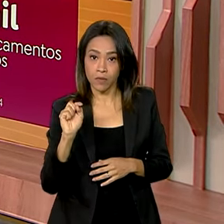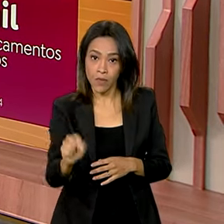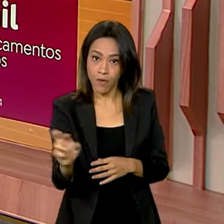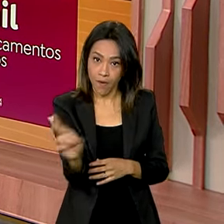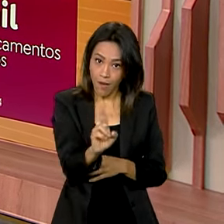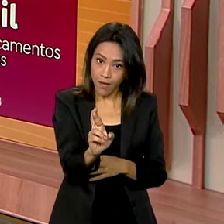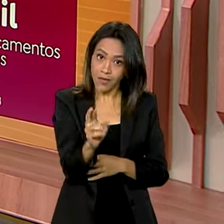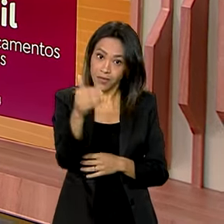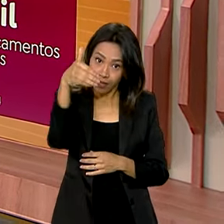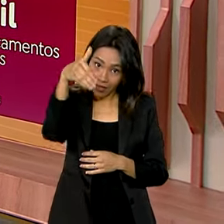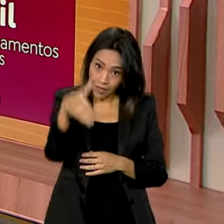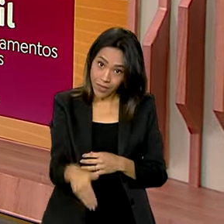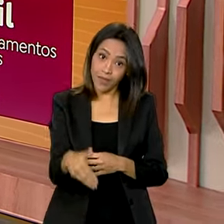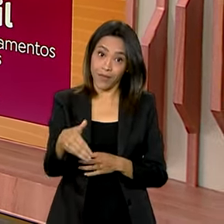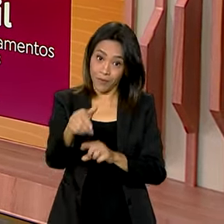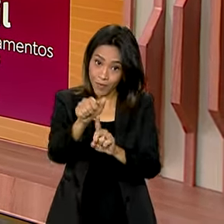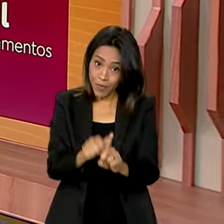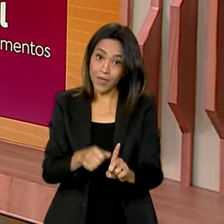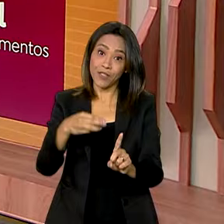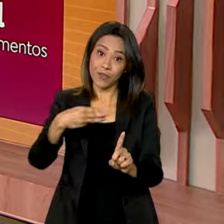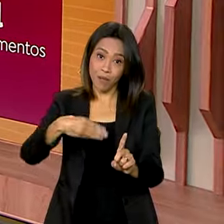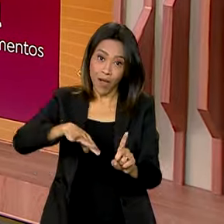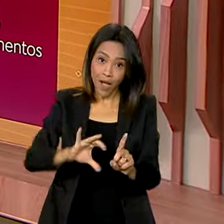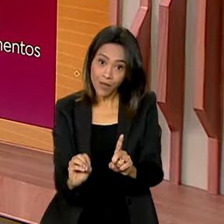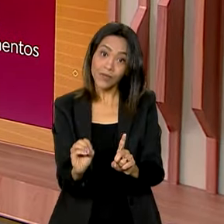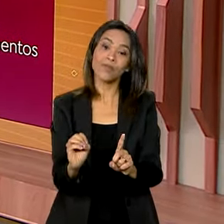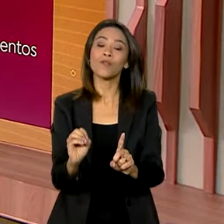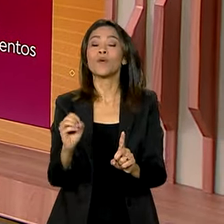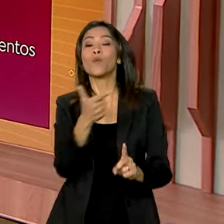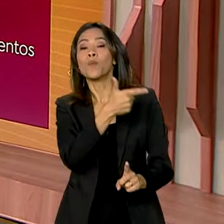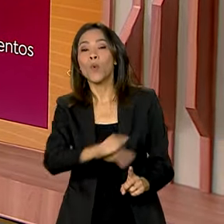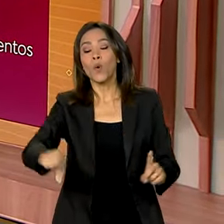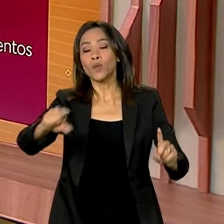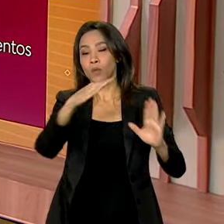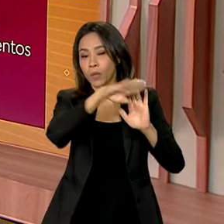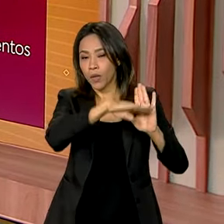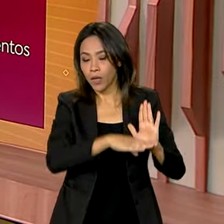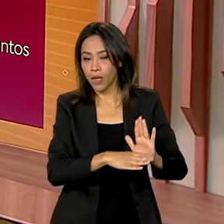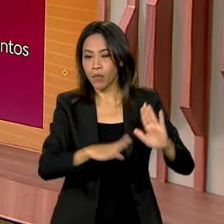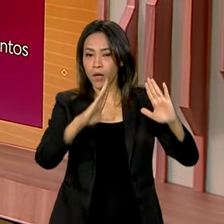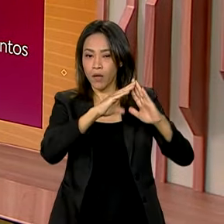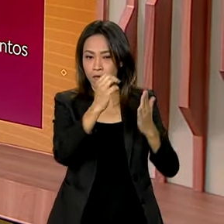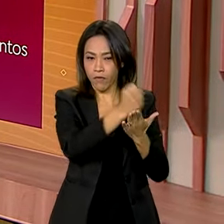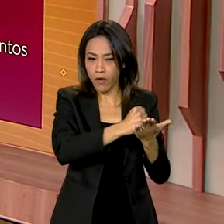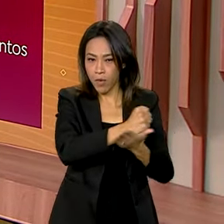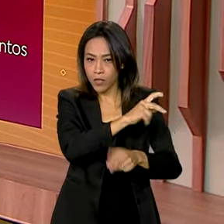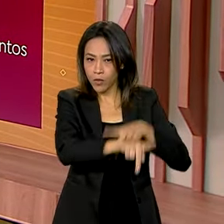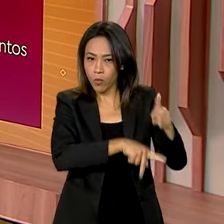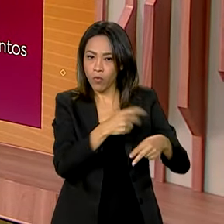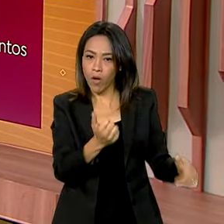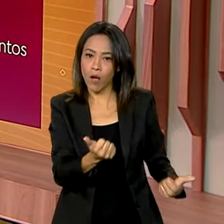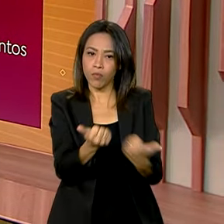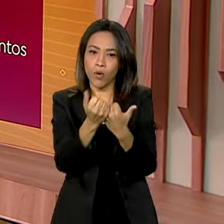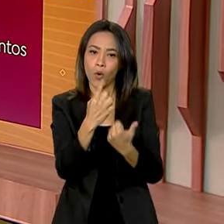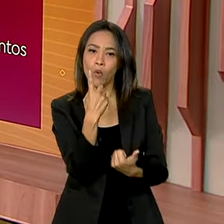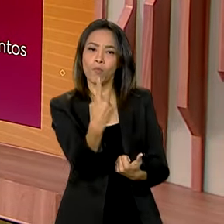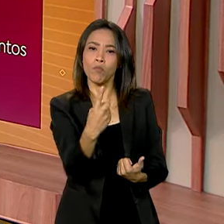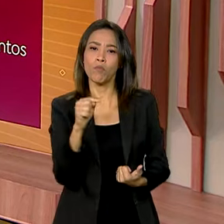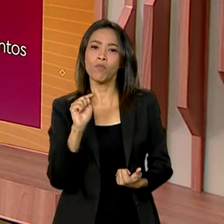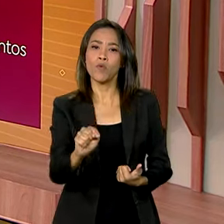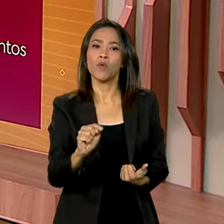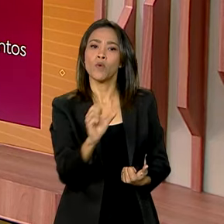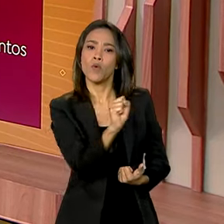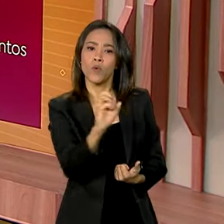R$ 3.400.000. E somente no mês de março, o programa Farmácia Popular beneficiou 1.800 pessoas no município. Entre